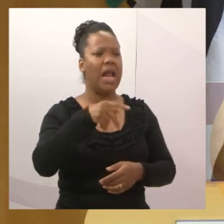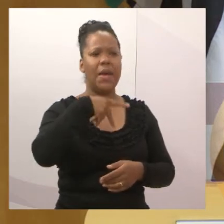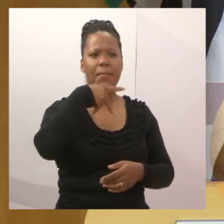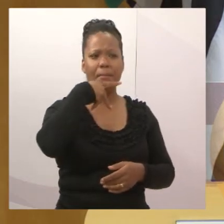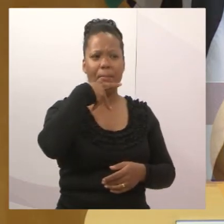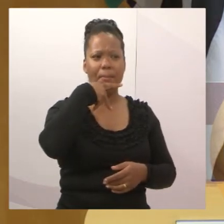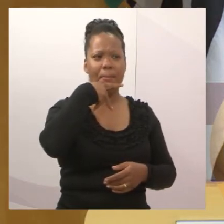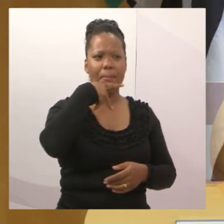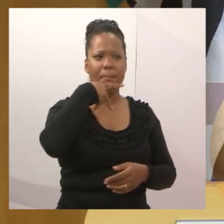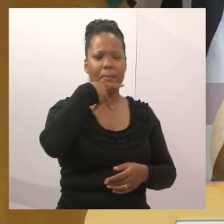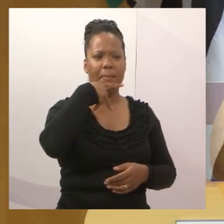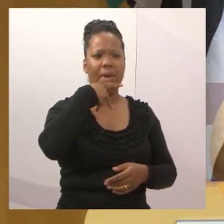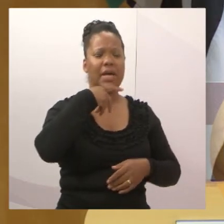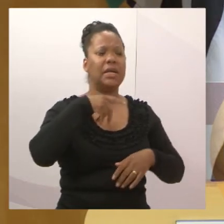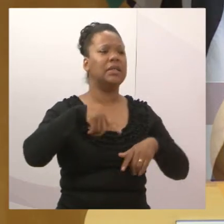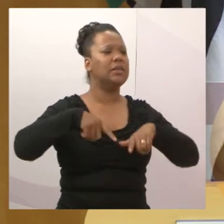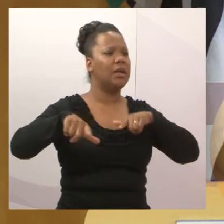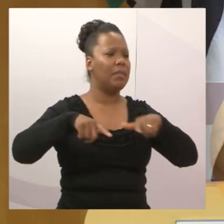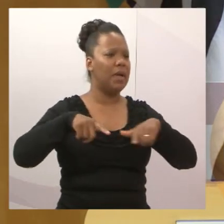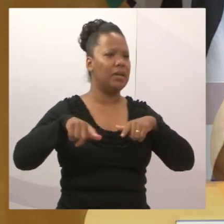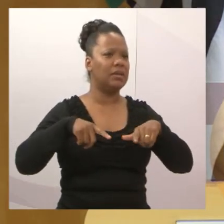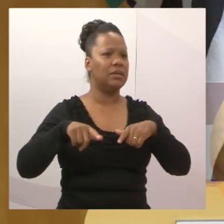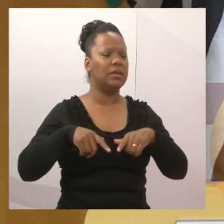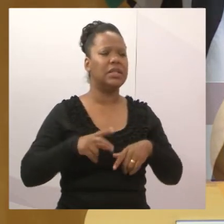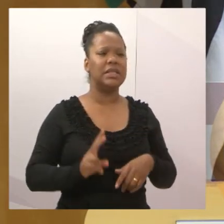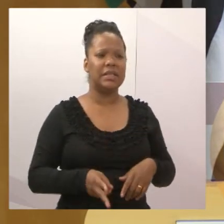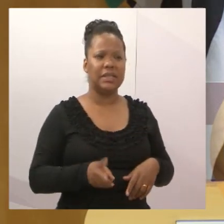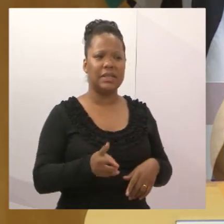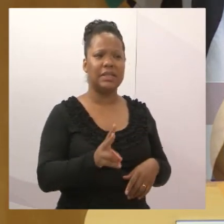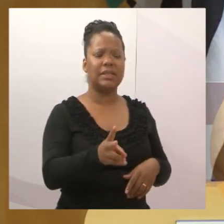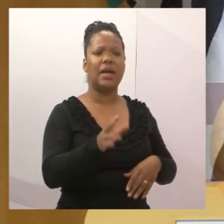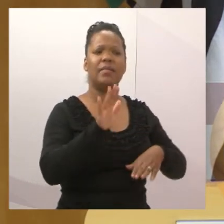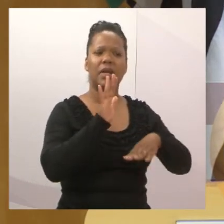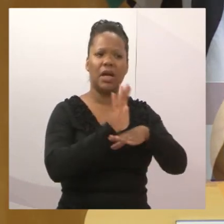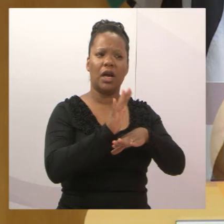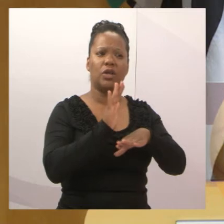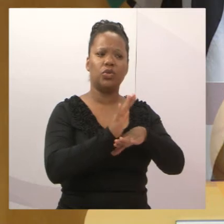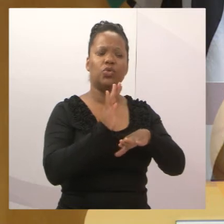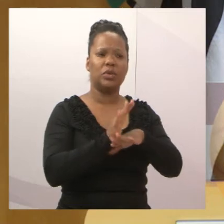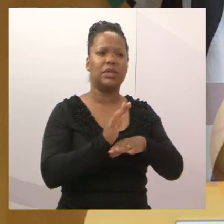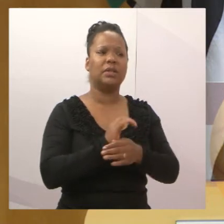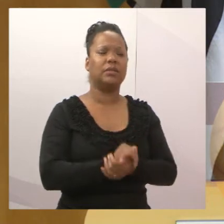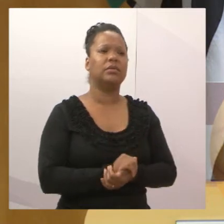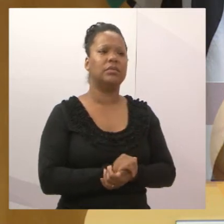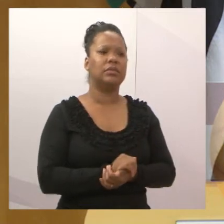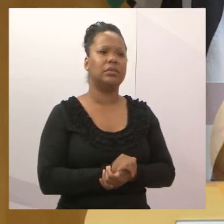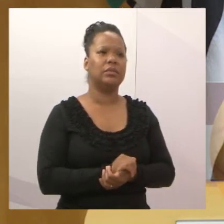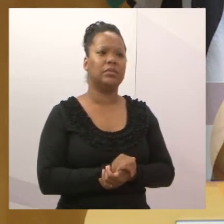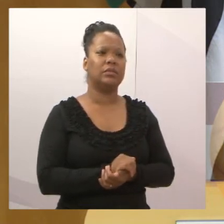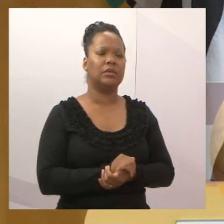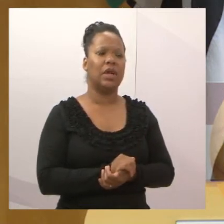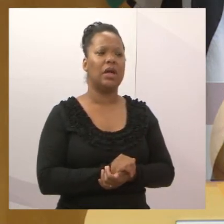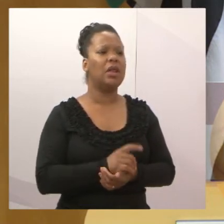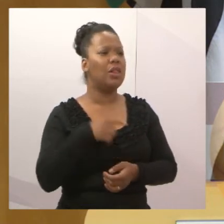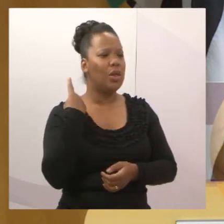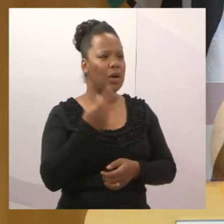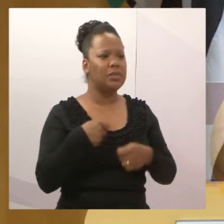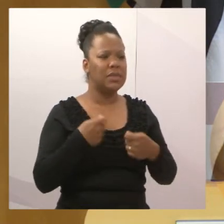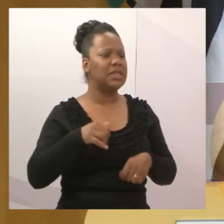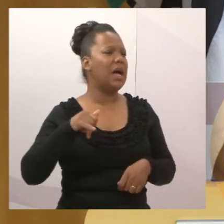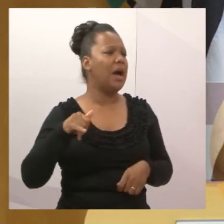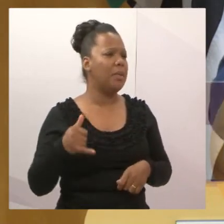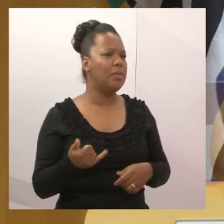como trabalhador aqui nessa cidade, a gente sempre deu essa contribuição para o município. Eu acho que a gente tem que aproveitar mais, porque